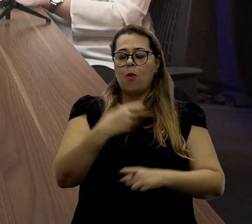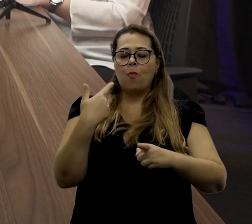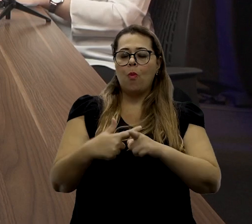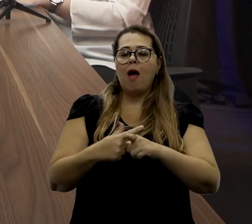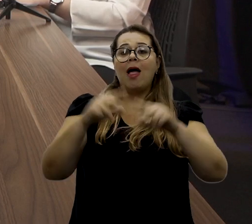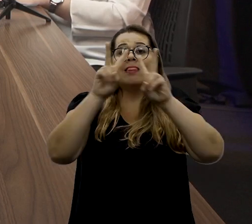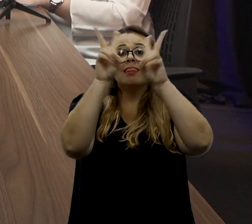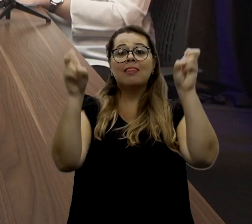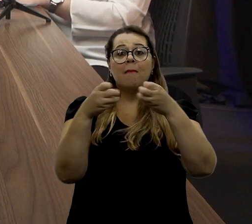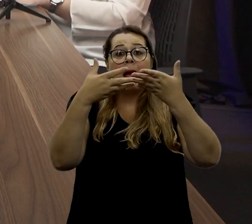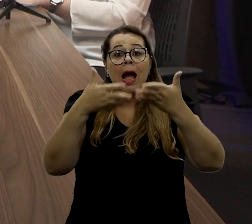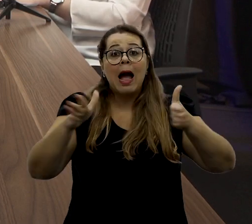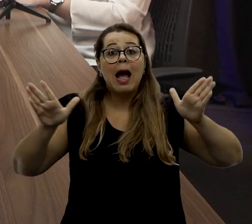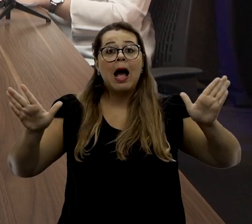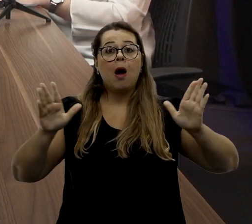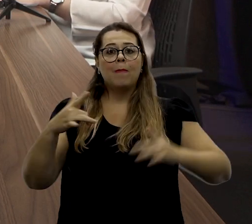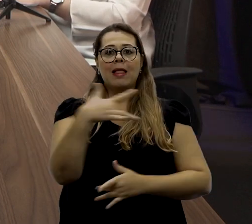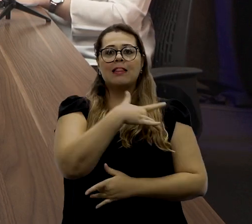mental.